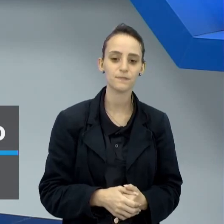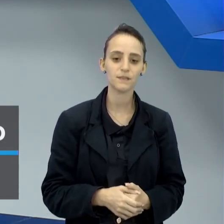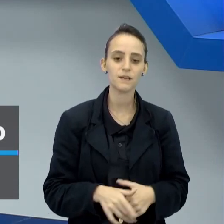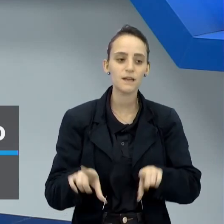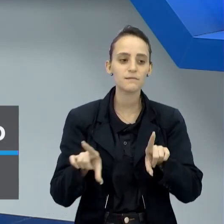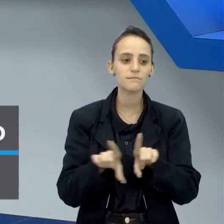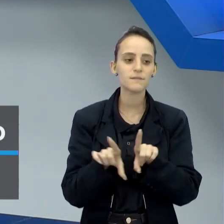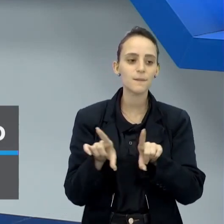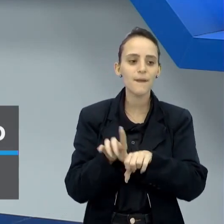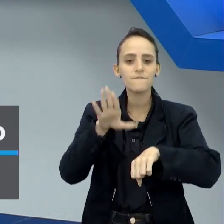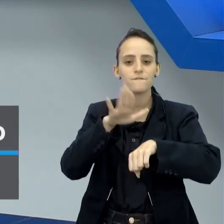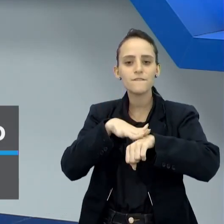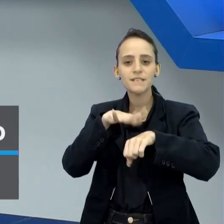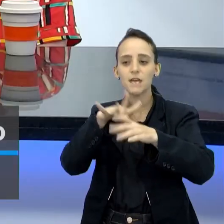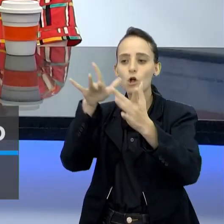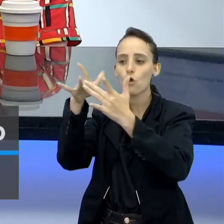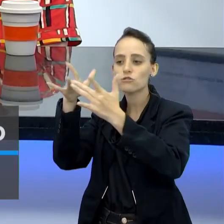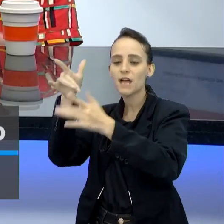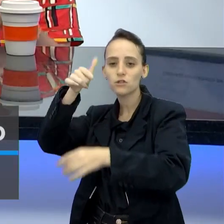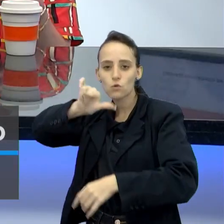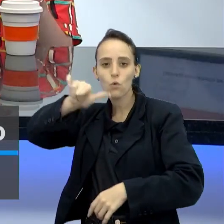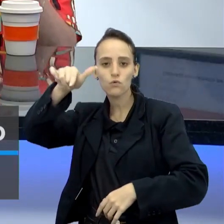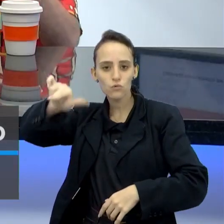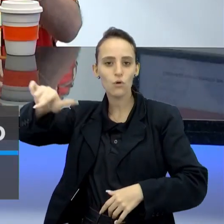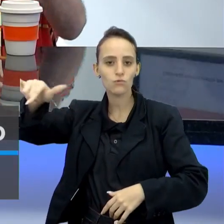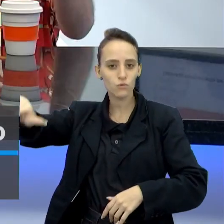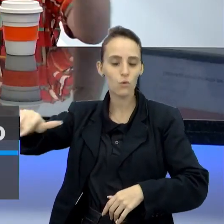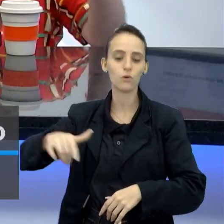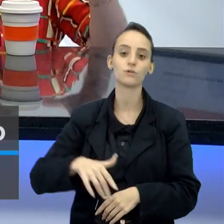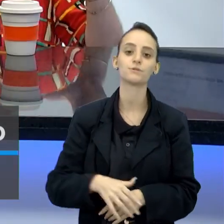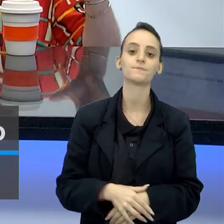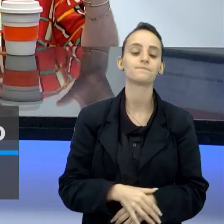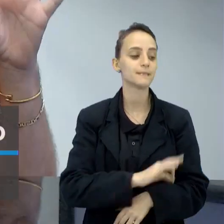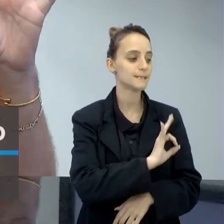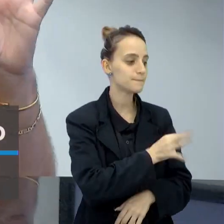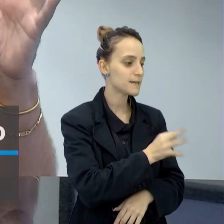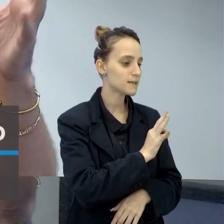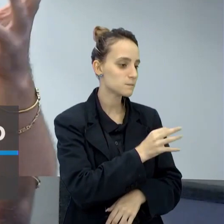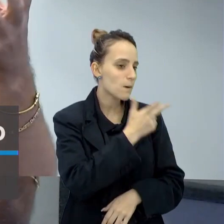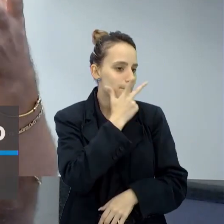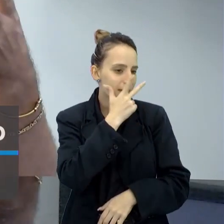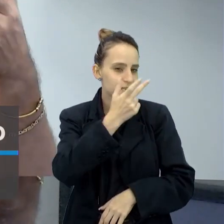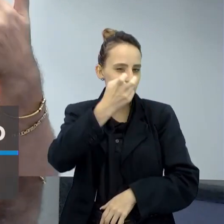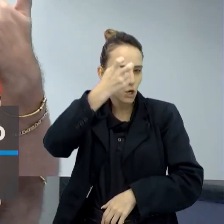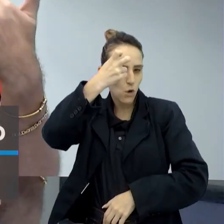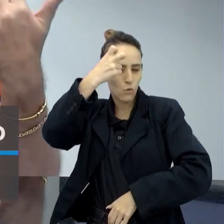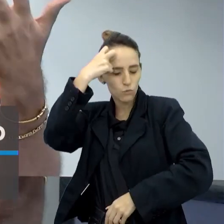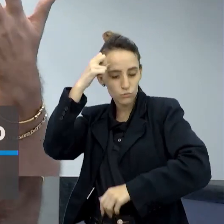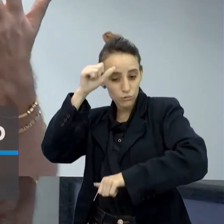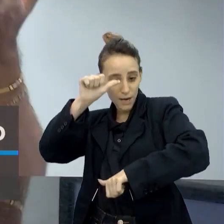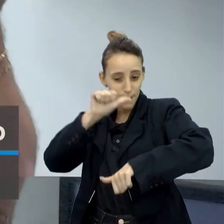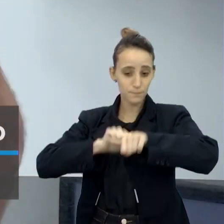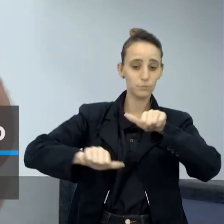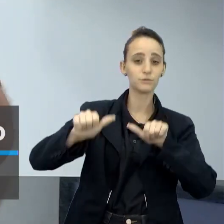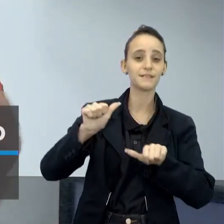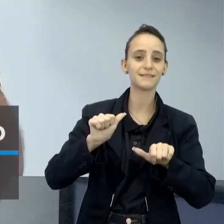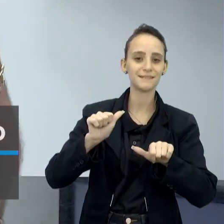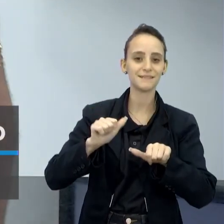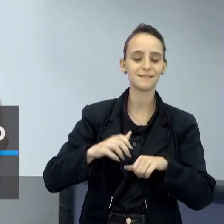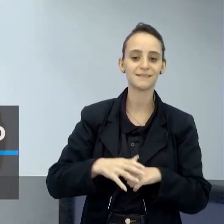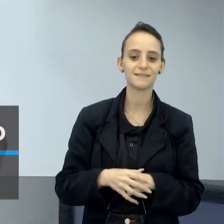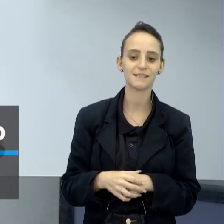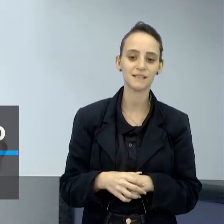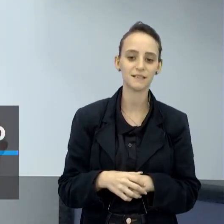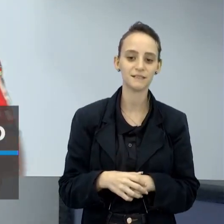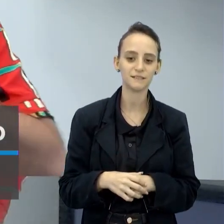o contato com o outro. E o legal é que esse processo de descortinar, ele não precisa que eu necessariamente que eu venha a